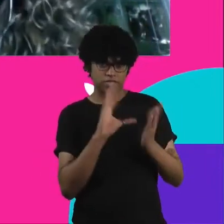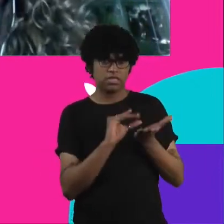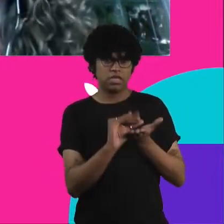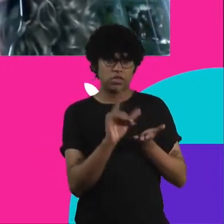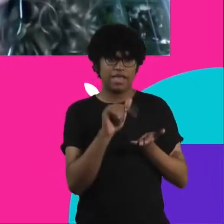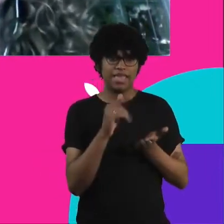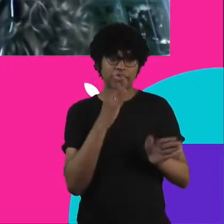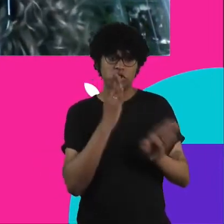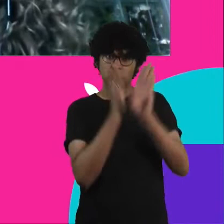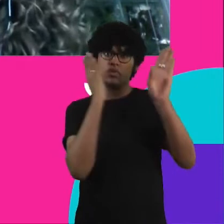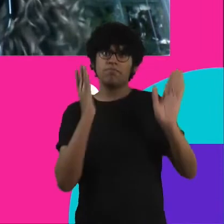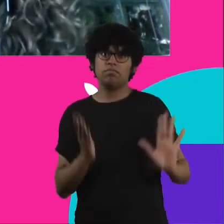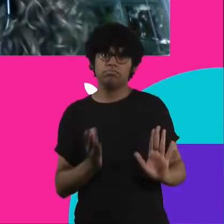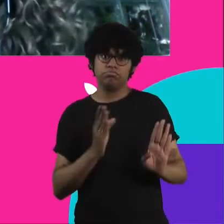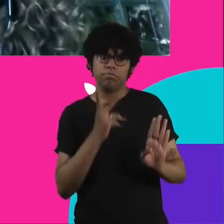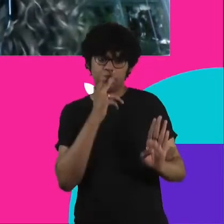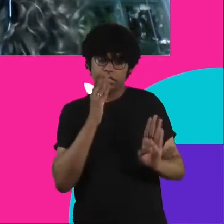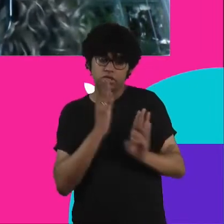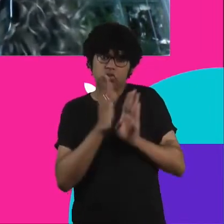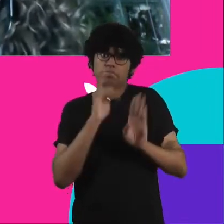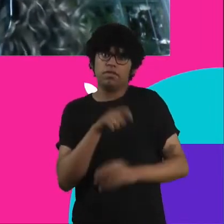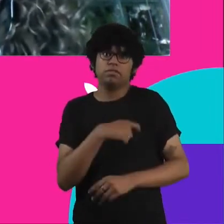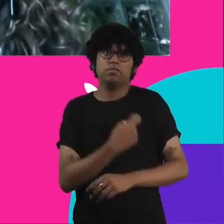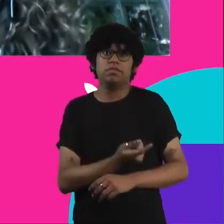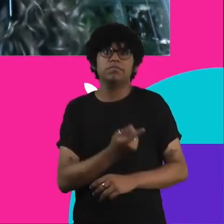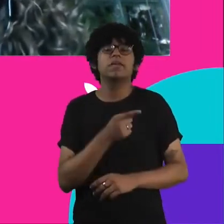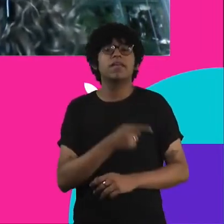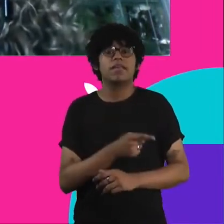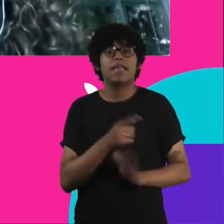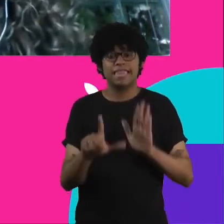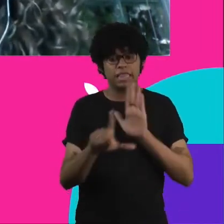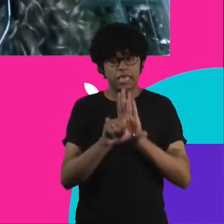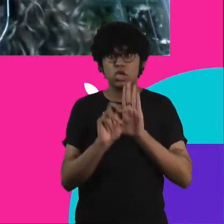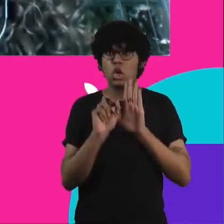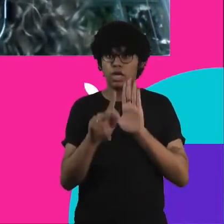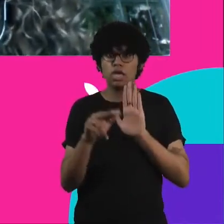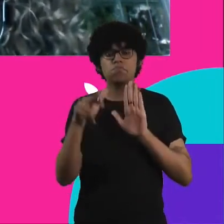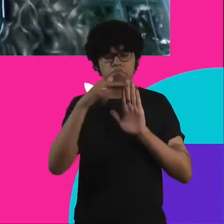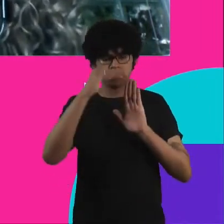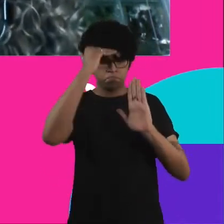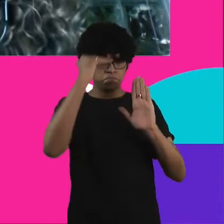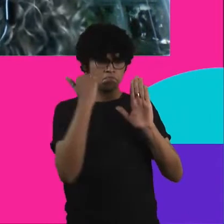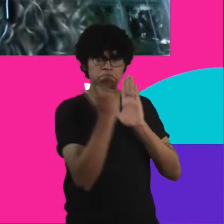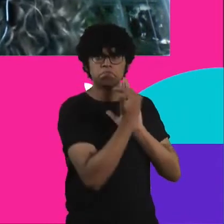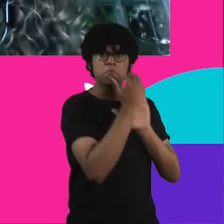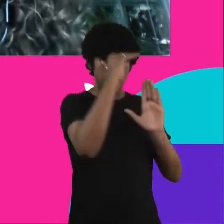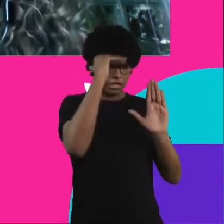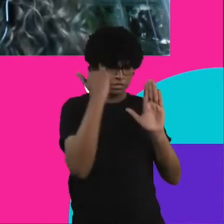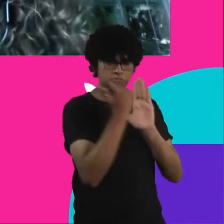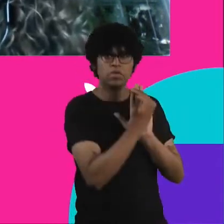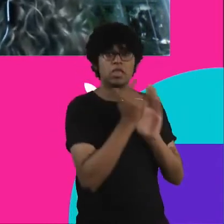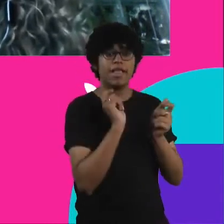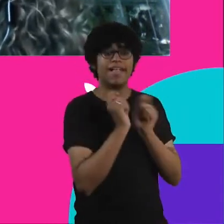de descoberta. A lei está sendo cumprida, ou estão fazendo esforços para se adequar a algumas, porque